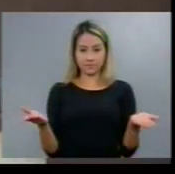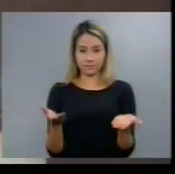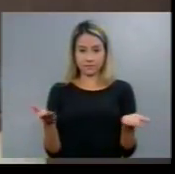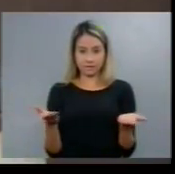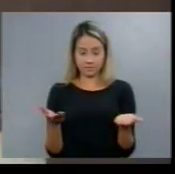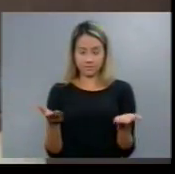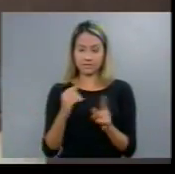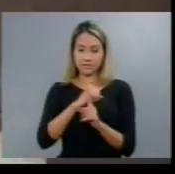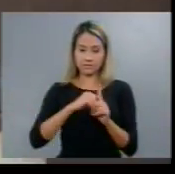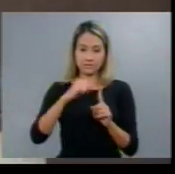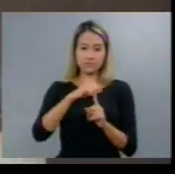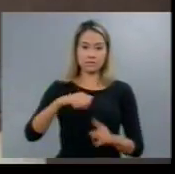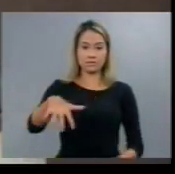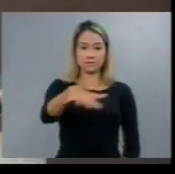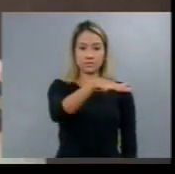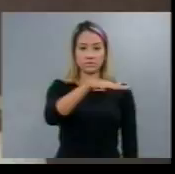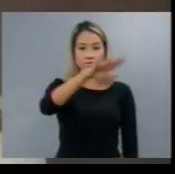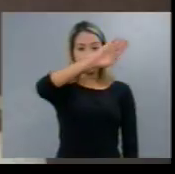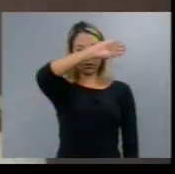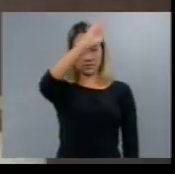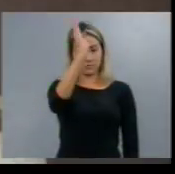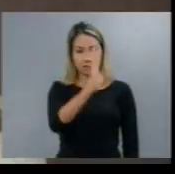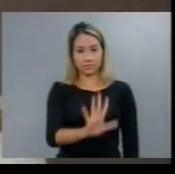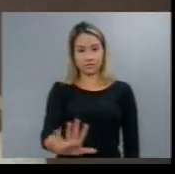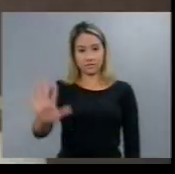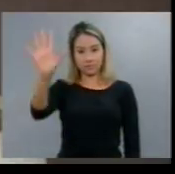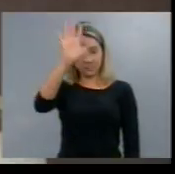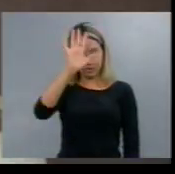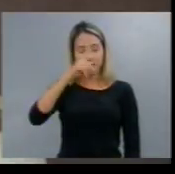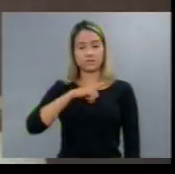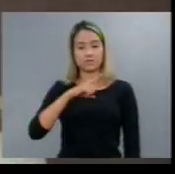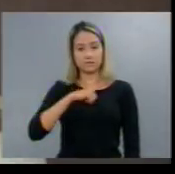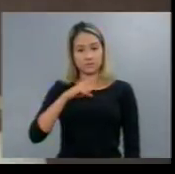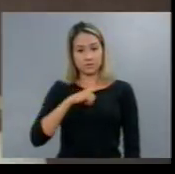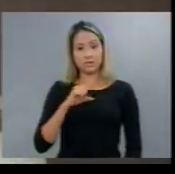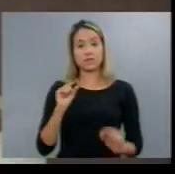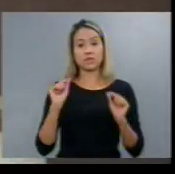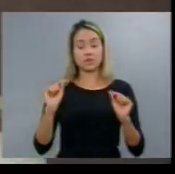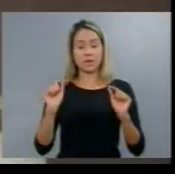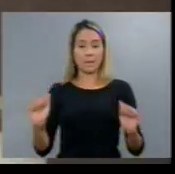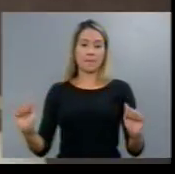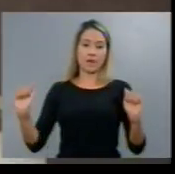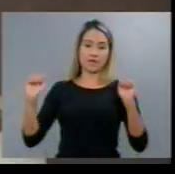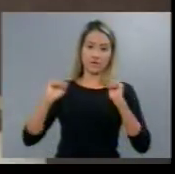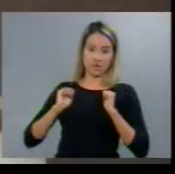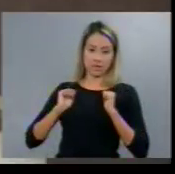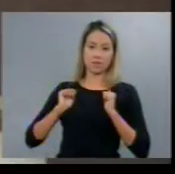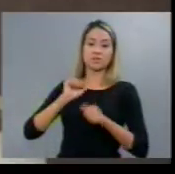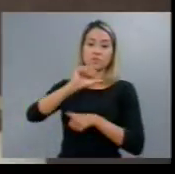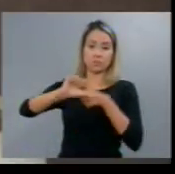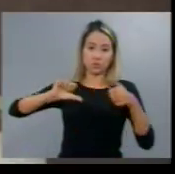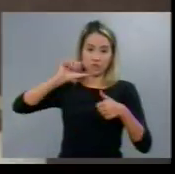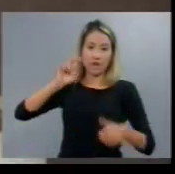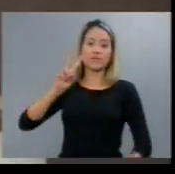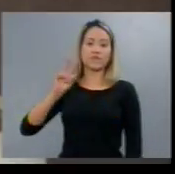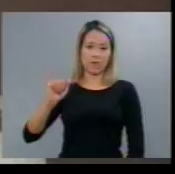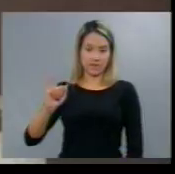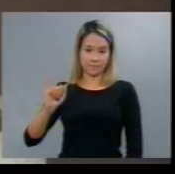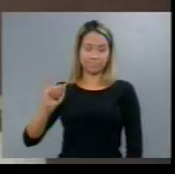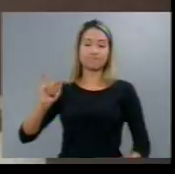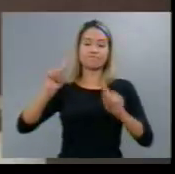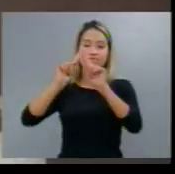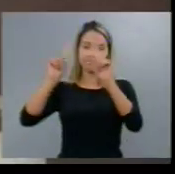à sociedade brasileira notícias de uma reforma da Previdência cujo único